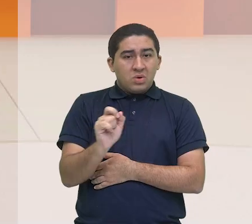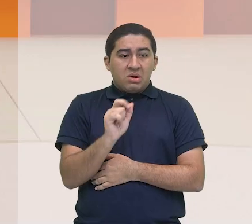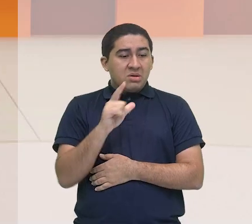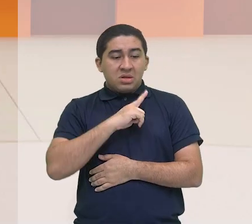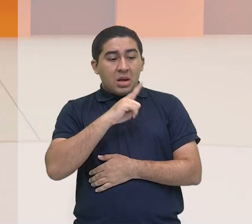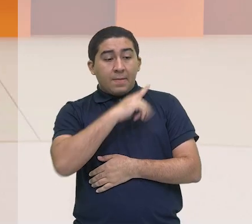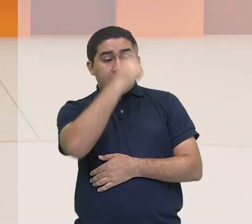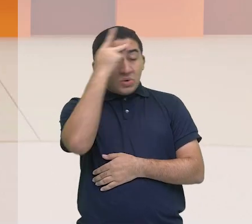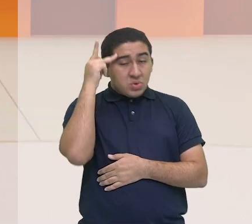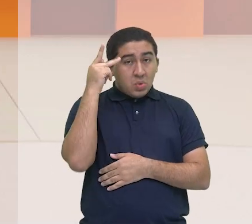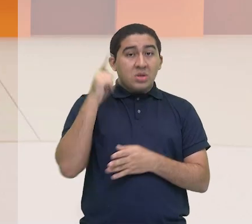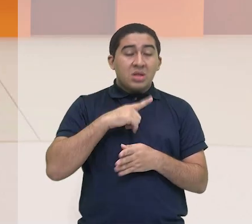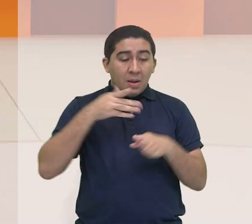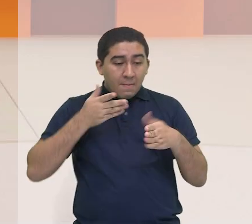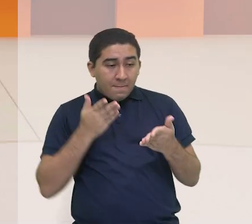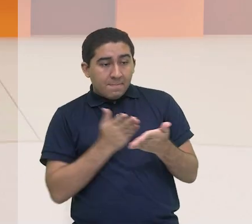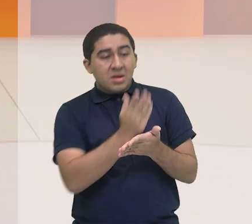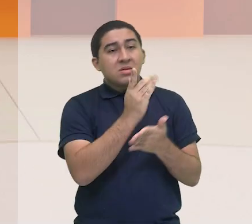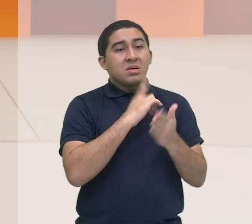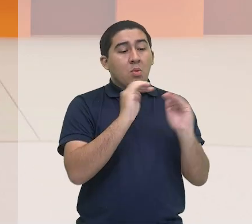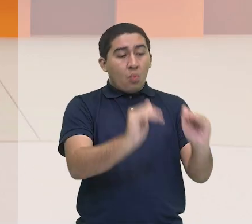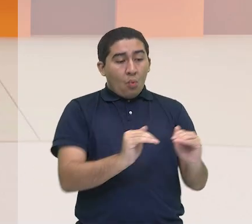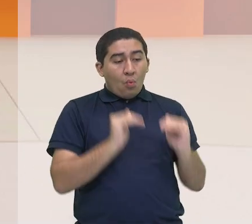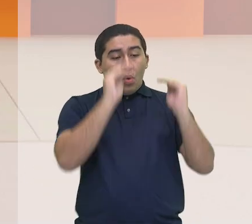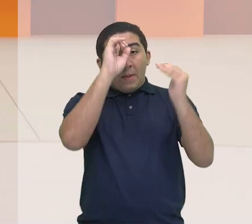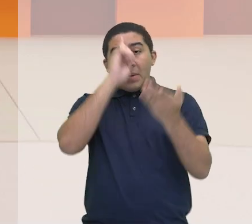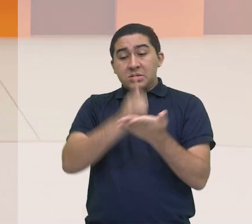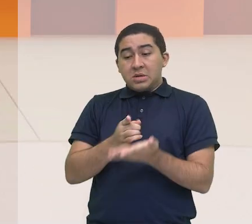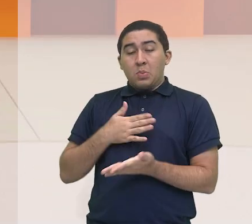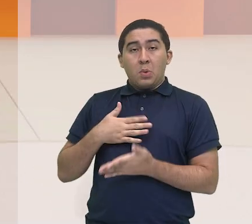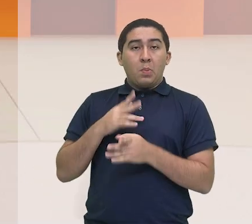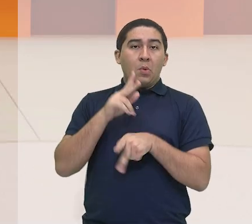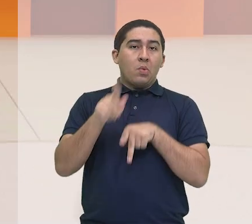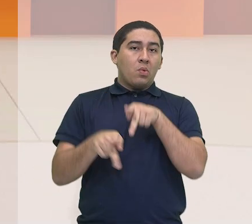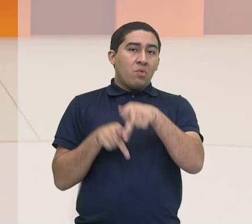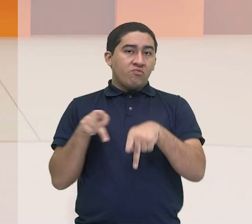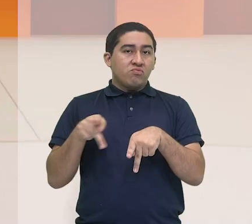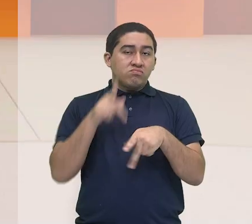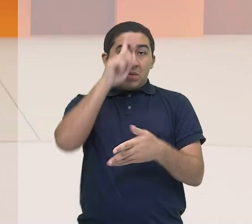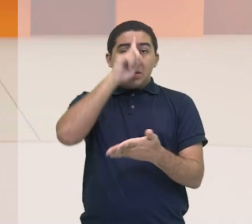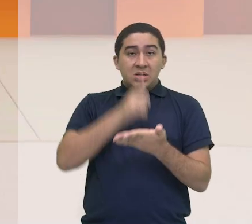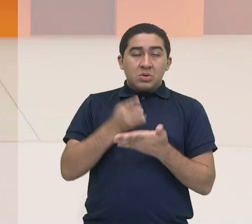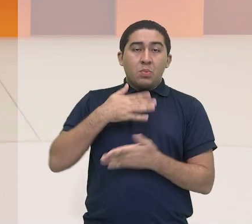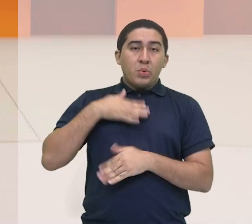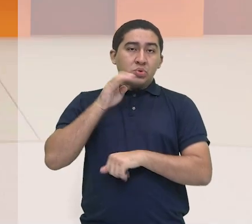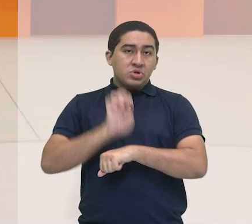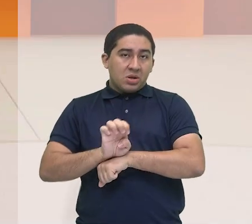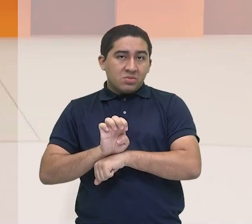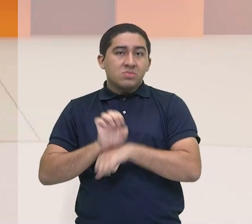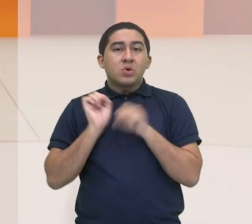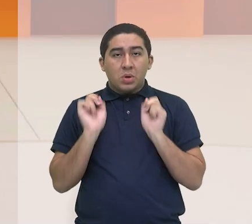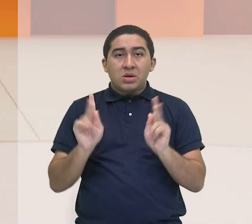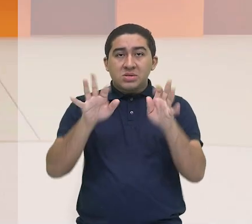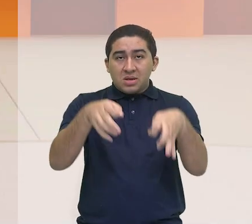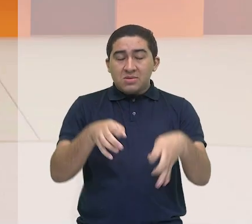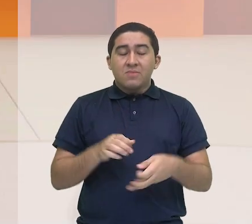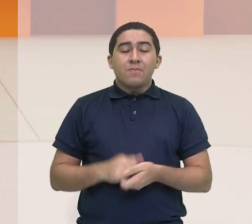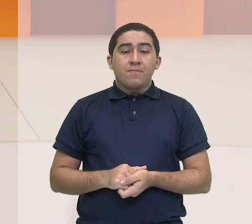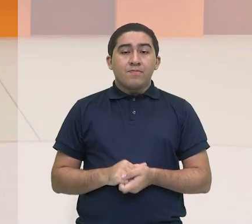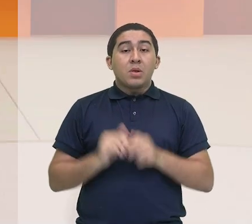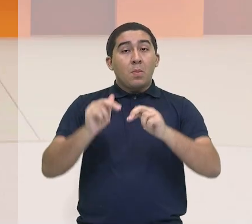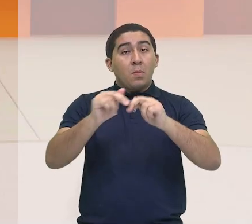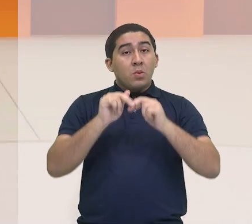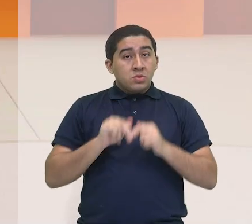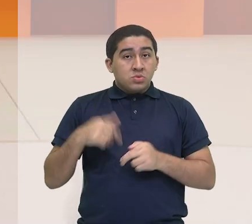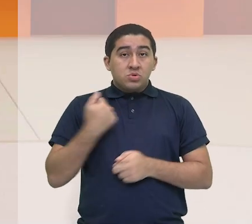estar ali comandando a minha nação, comandando o meu Estado. Perfeito? Então, por isso